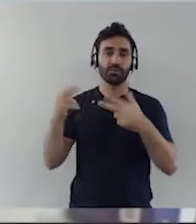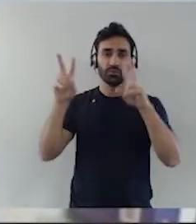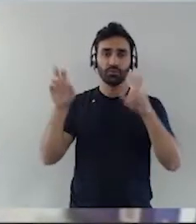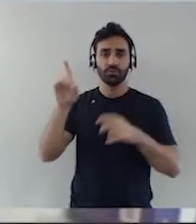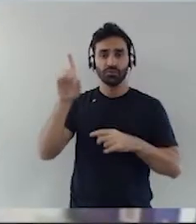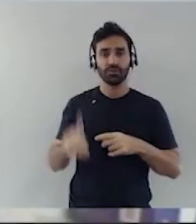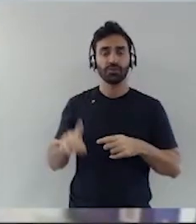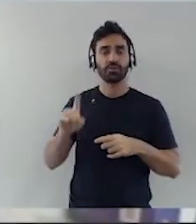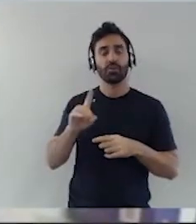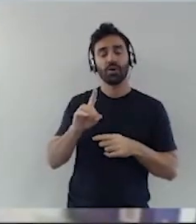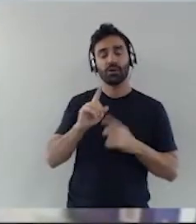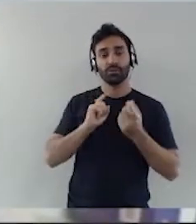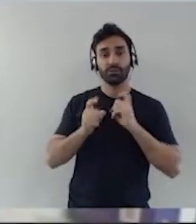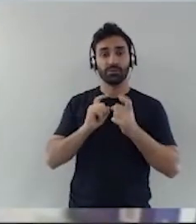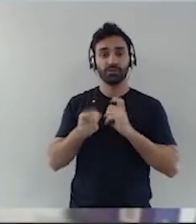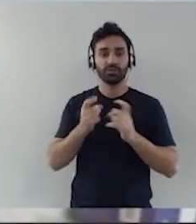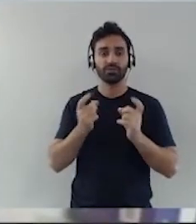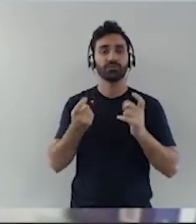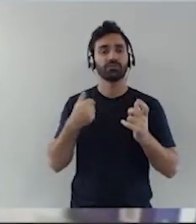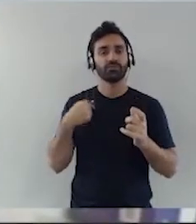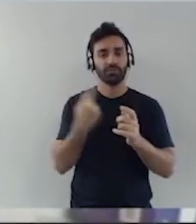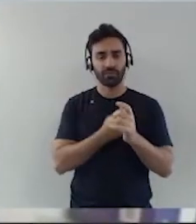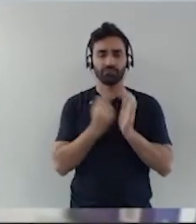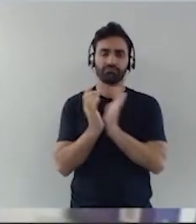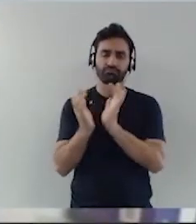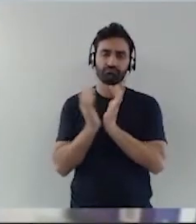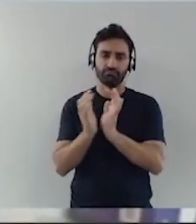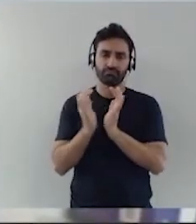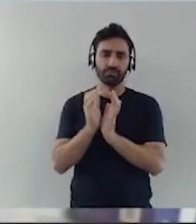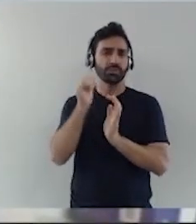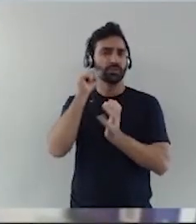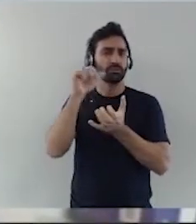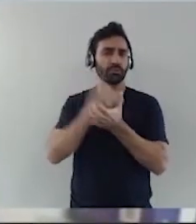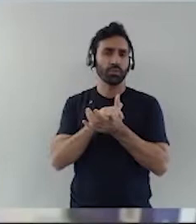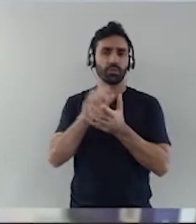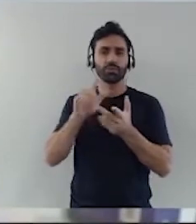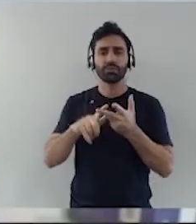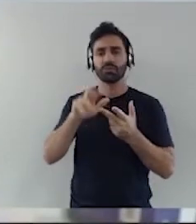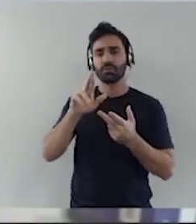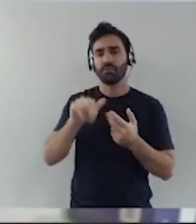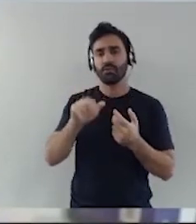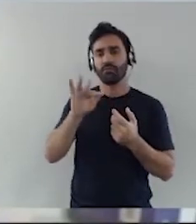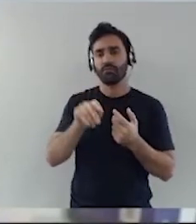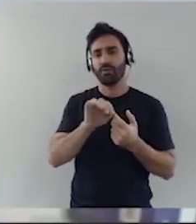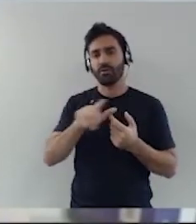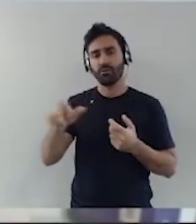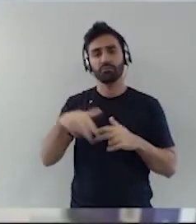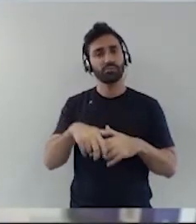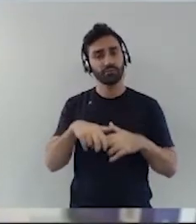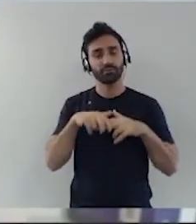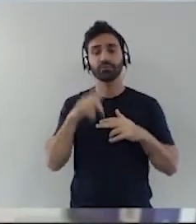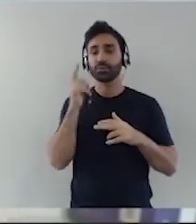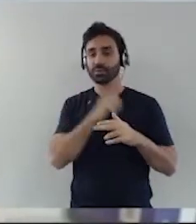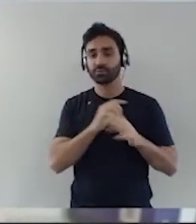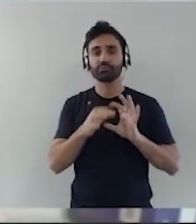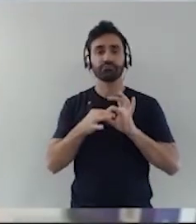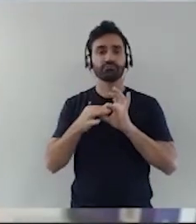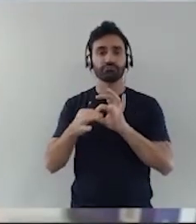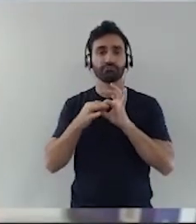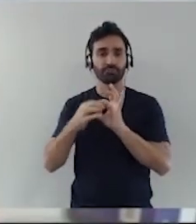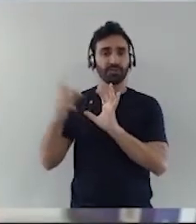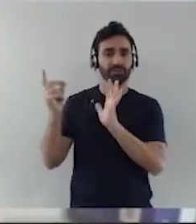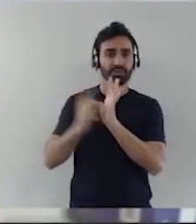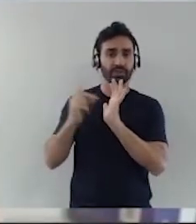nossa convivência já de alguns anos com ele, com a Mônica, esposa, Rafael, César, criou entre nós um elo de verdadeira